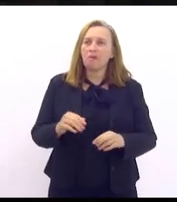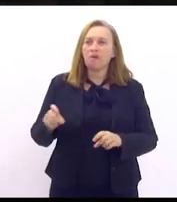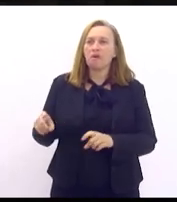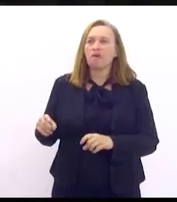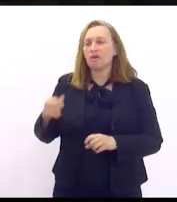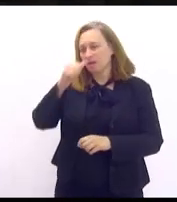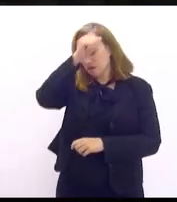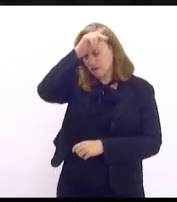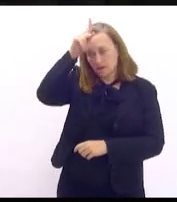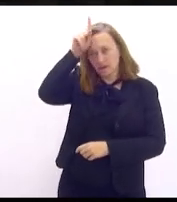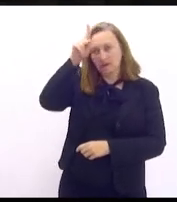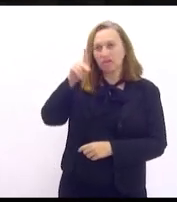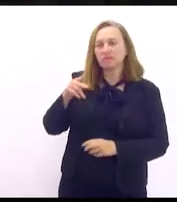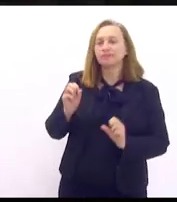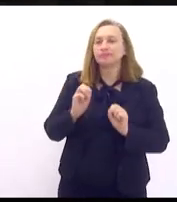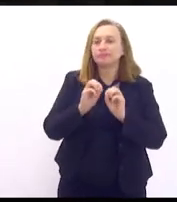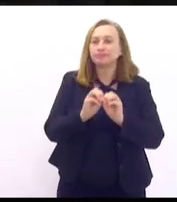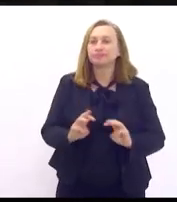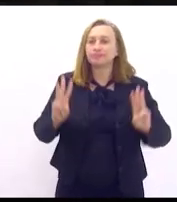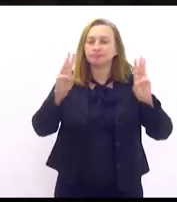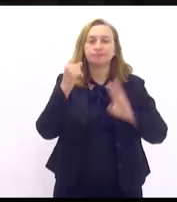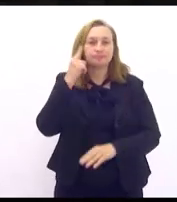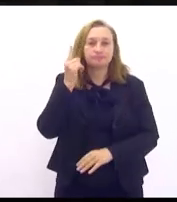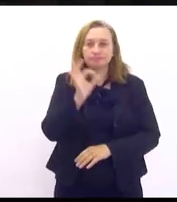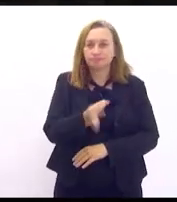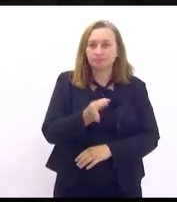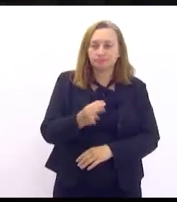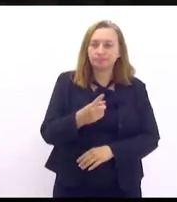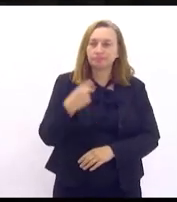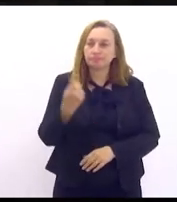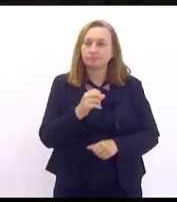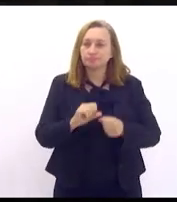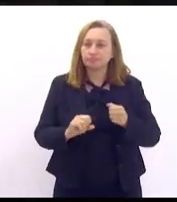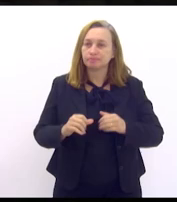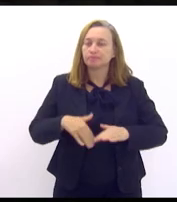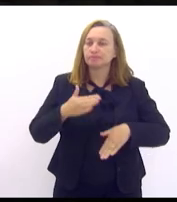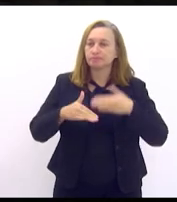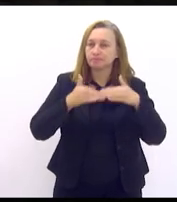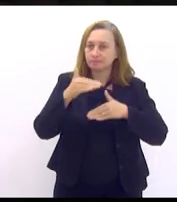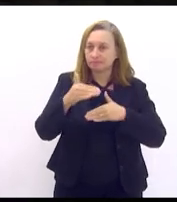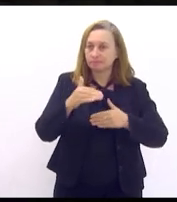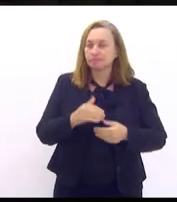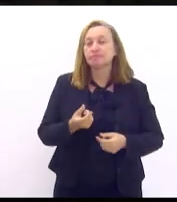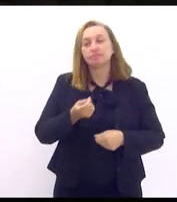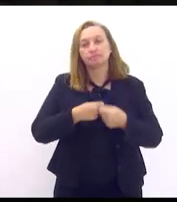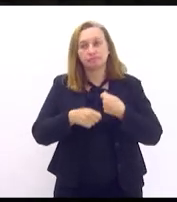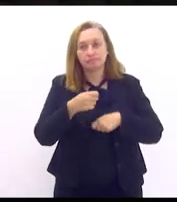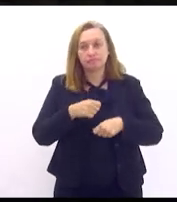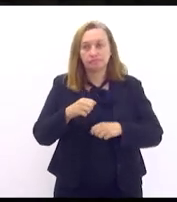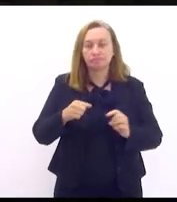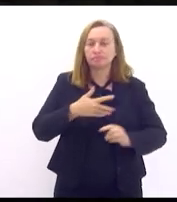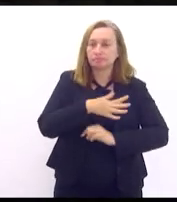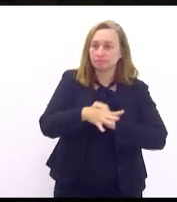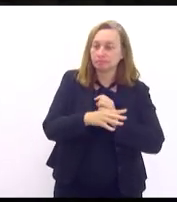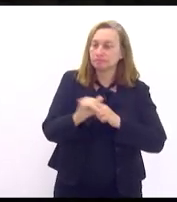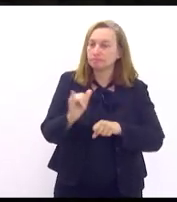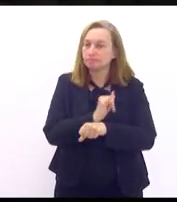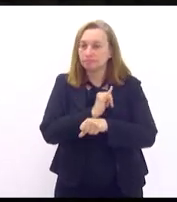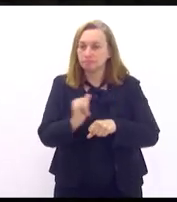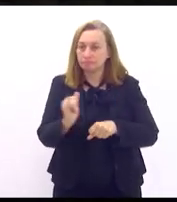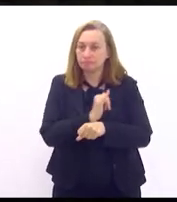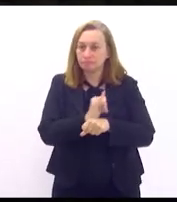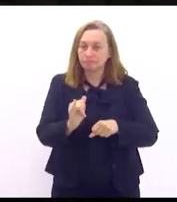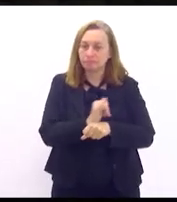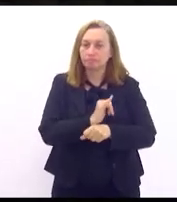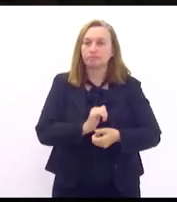União, pensando, de fato, o que a gente está fazendo aqui, que é um desenvolvimento econômico e social de maneira estratégica,